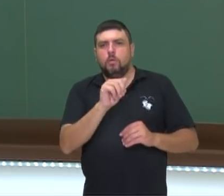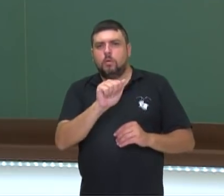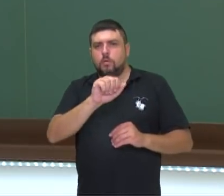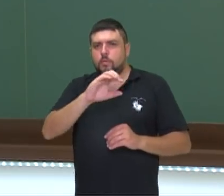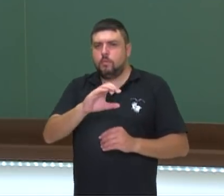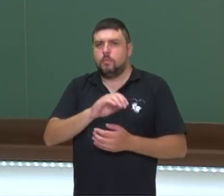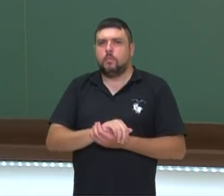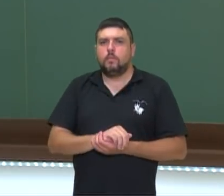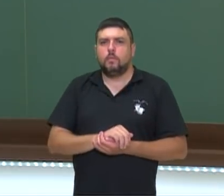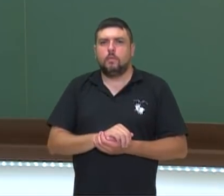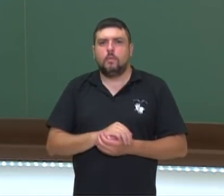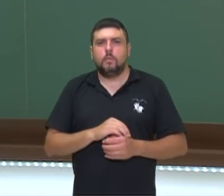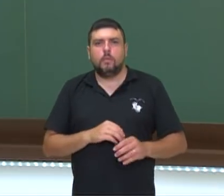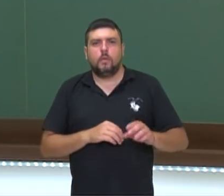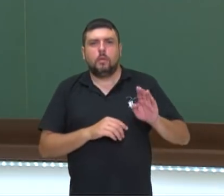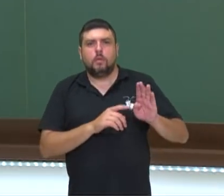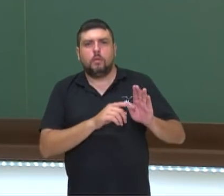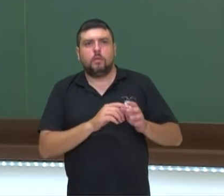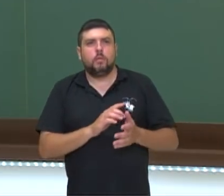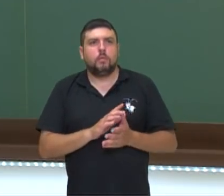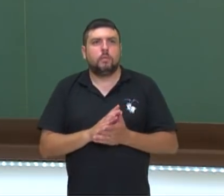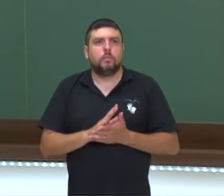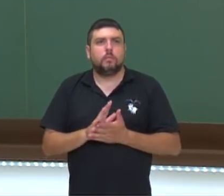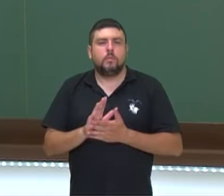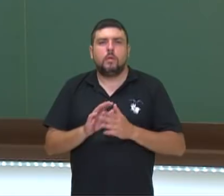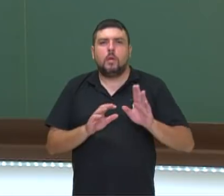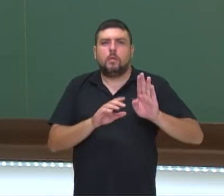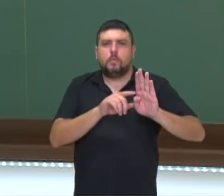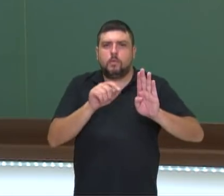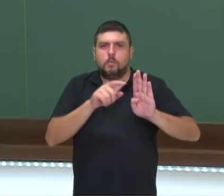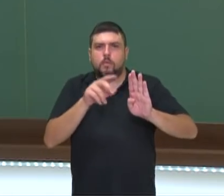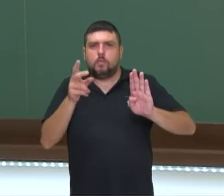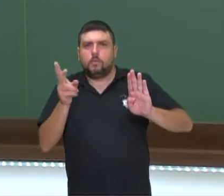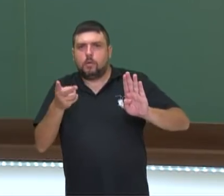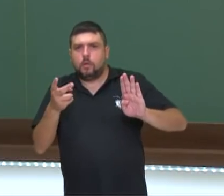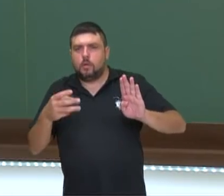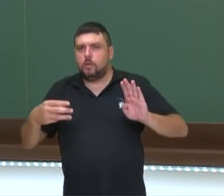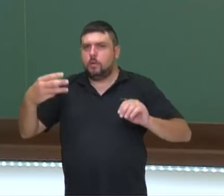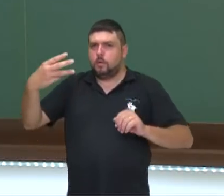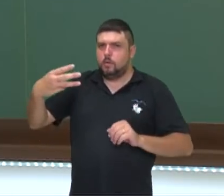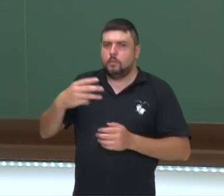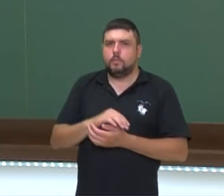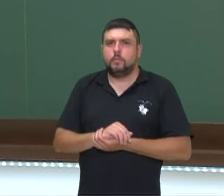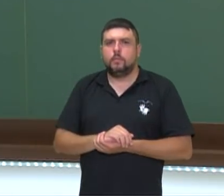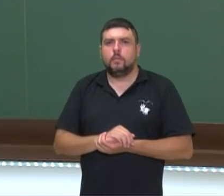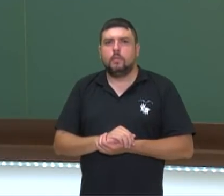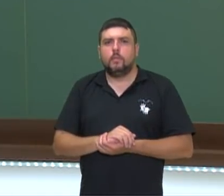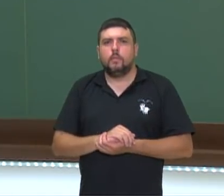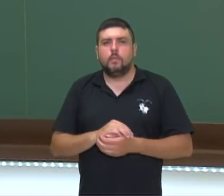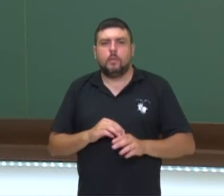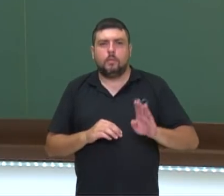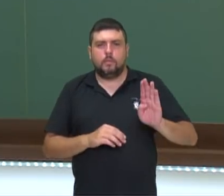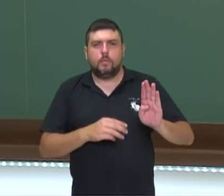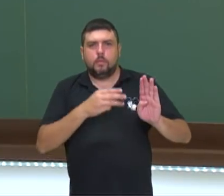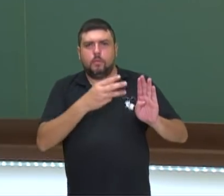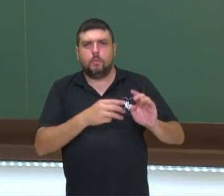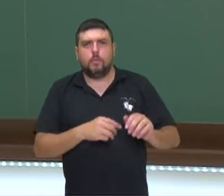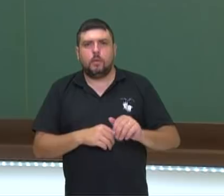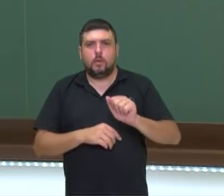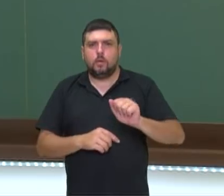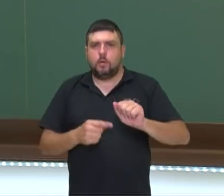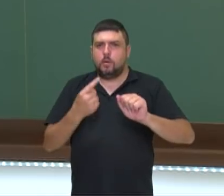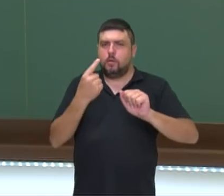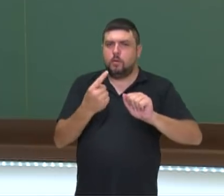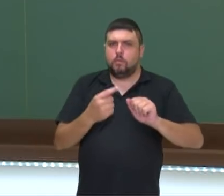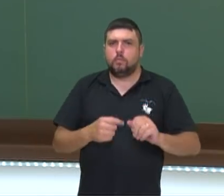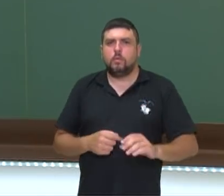que vale 3, aqui está errado o valor, gente, é 3, tá, gente? O valor de B é 3, o valor de A é 1 e o valor